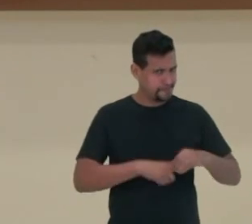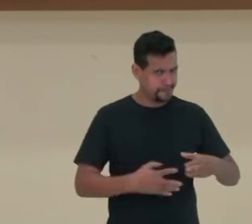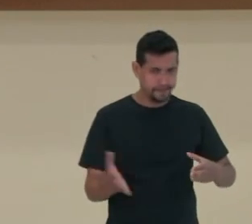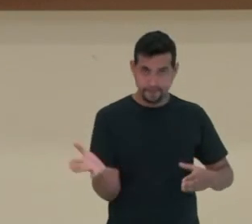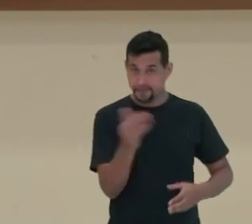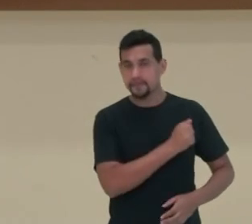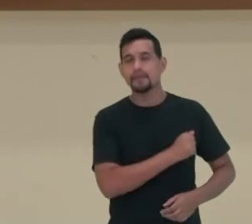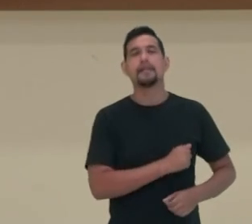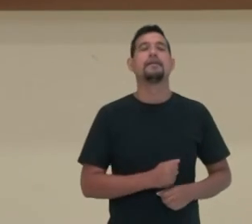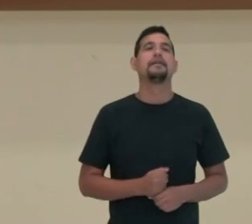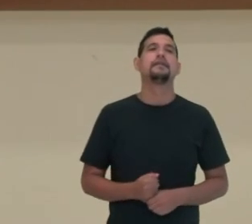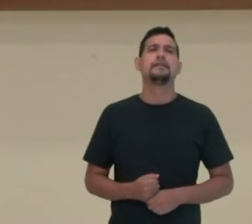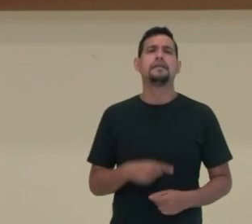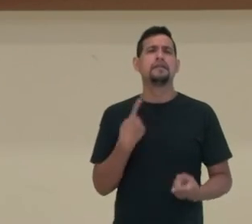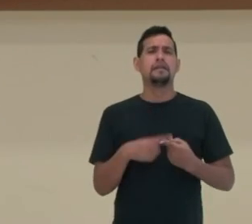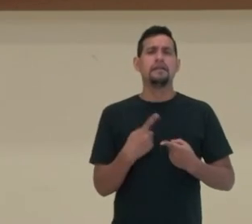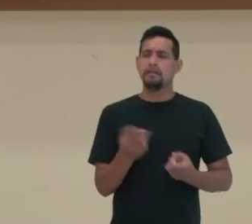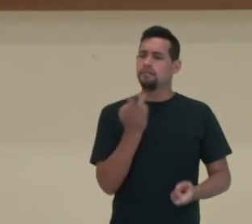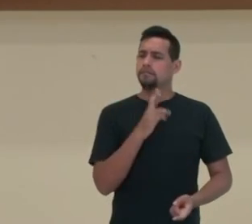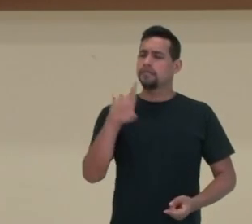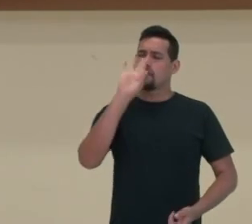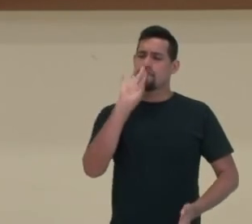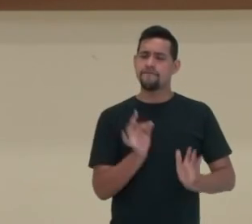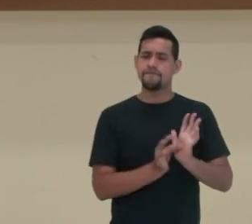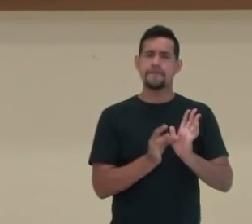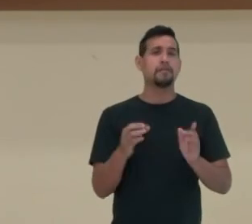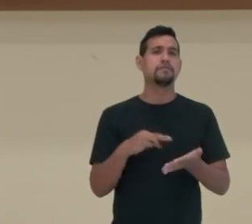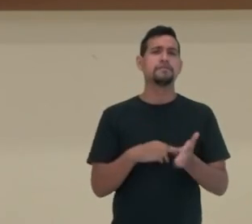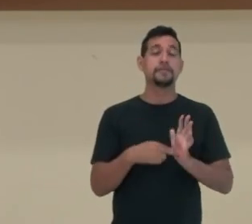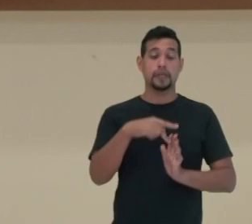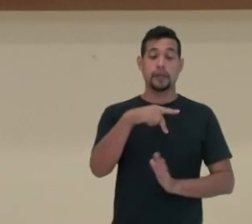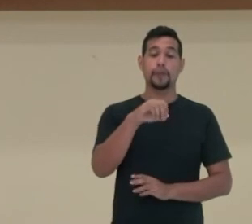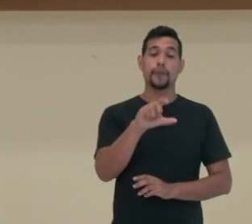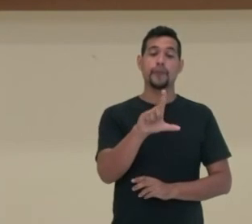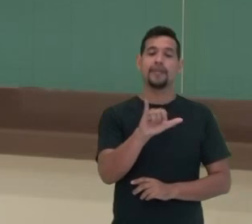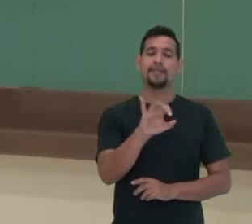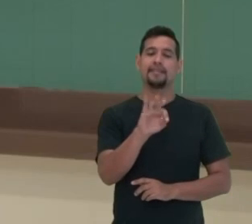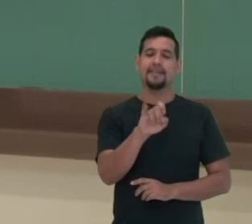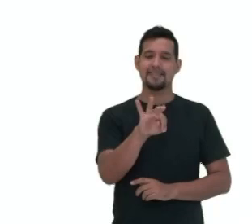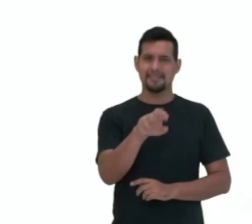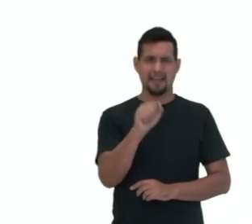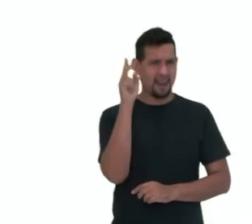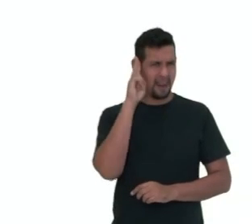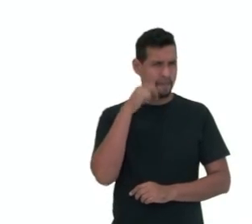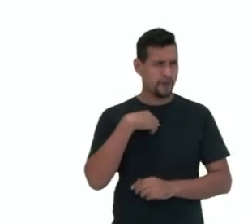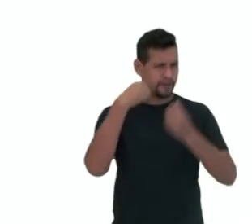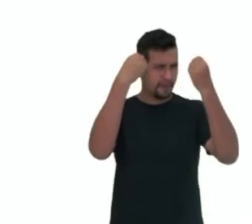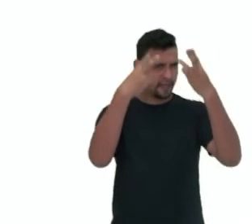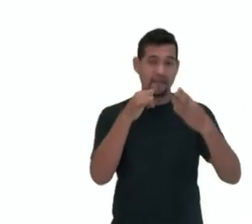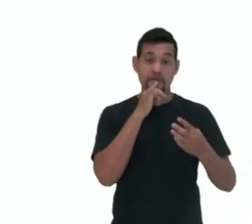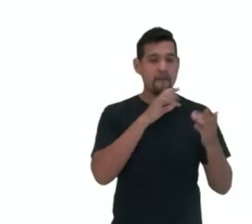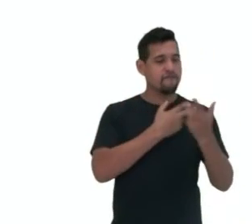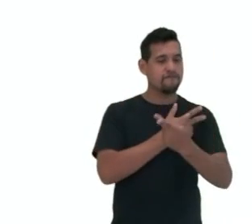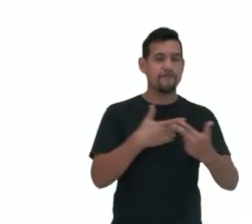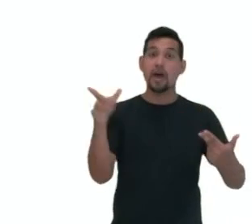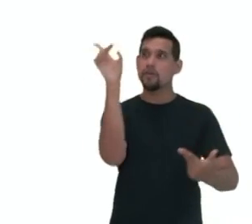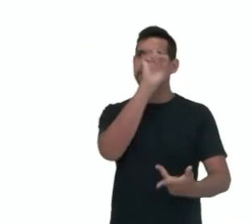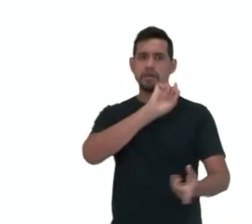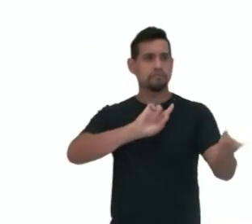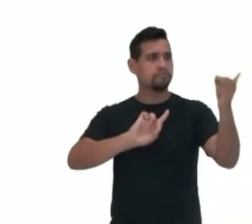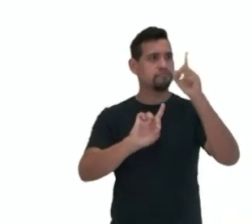bora lá. Porque a religião oficial do Império Romano era politeísta, gente, vários deuses, além da divinização do imperador com a